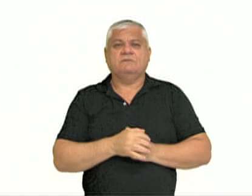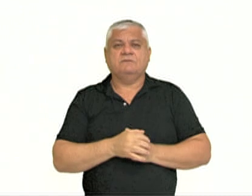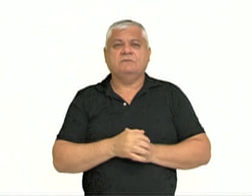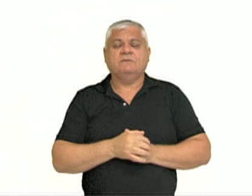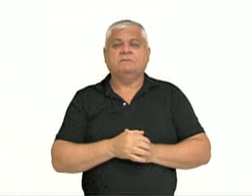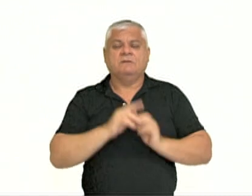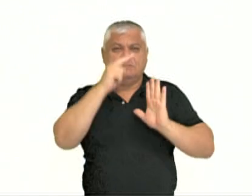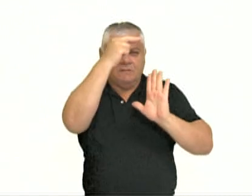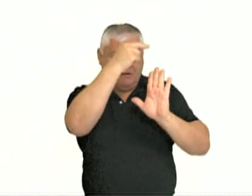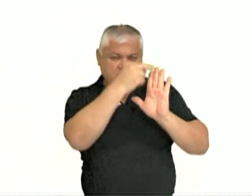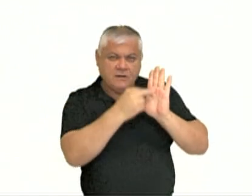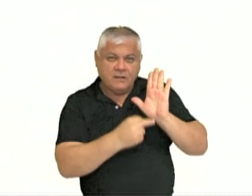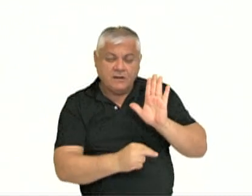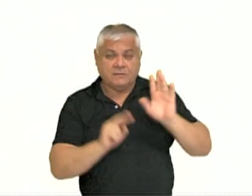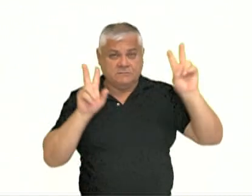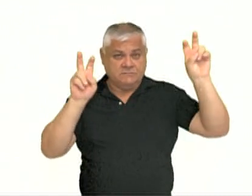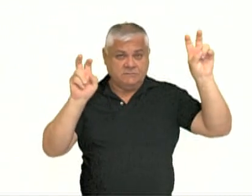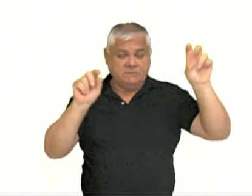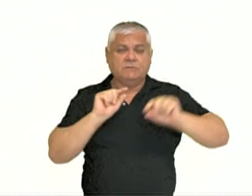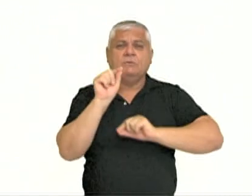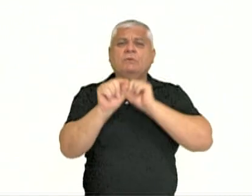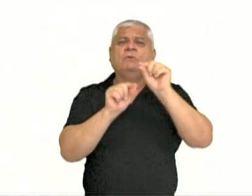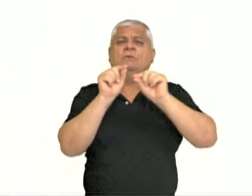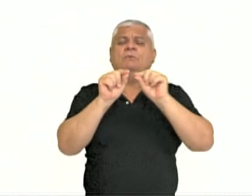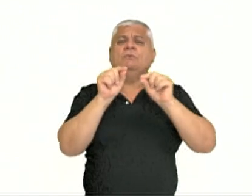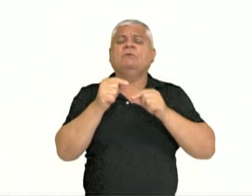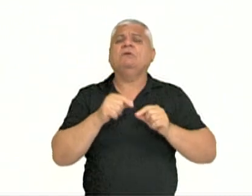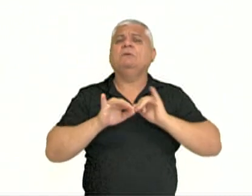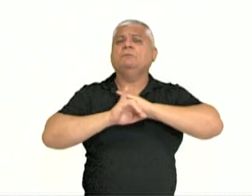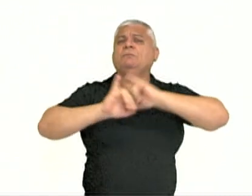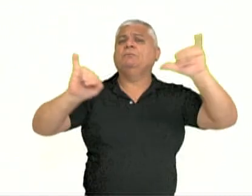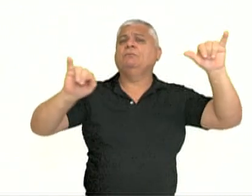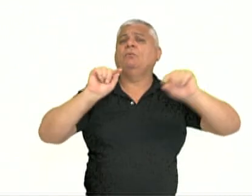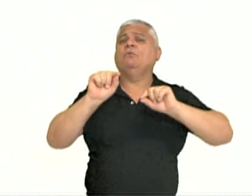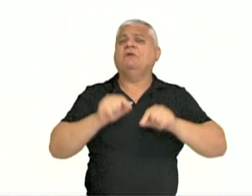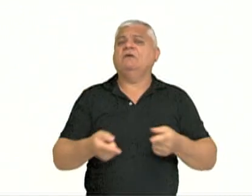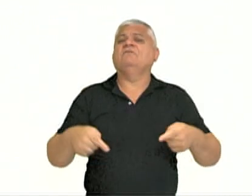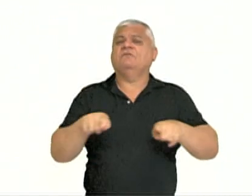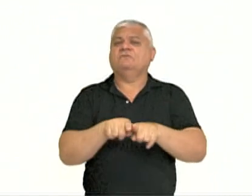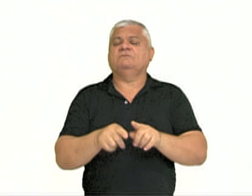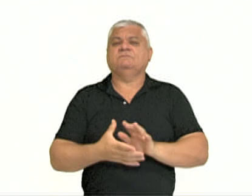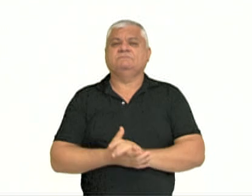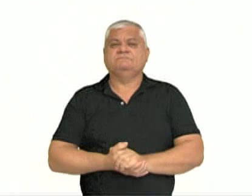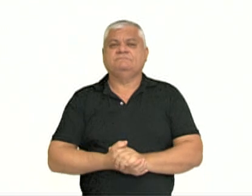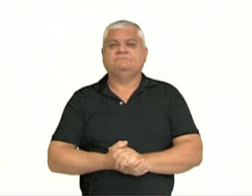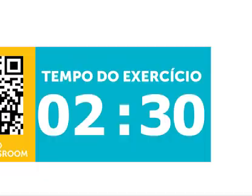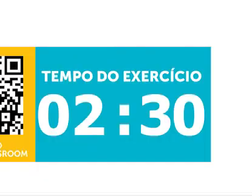da leitura do título, que fato originou essa notícia? Já voltamos.